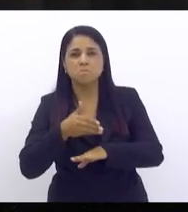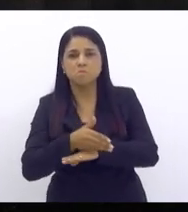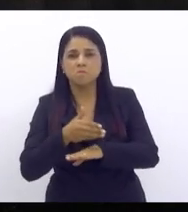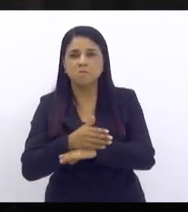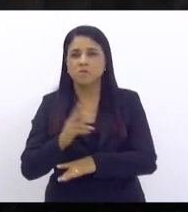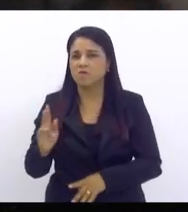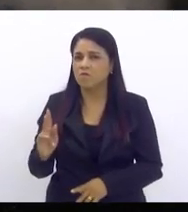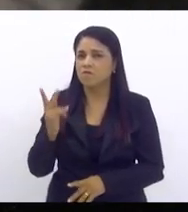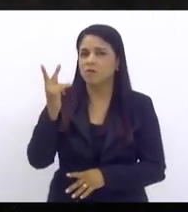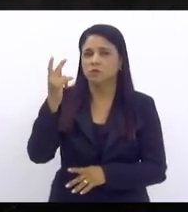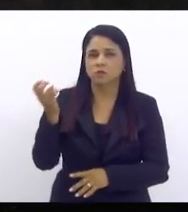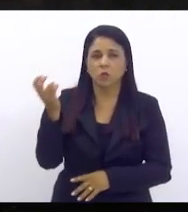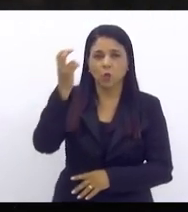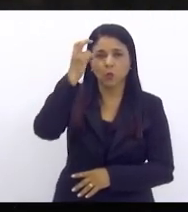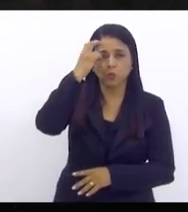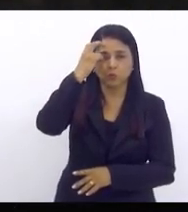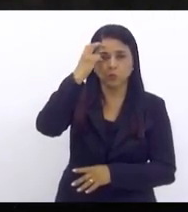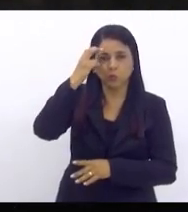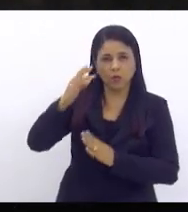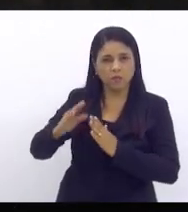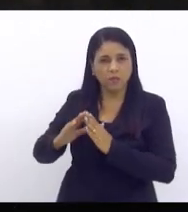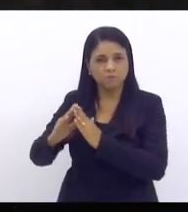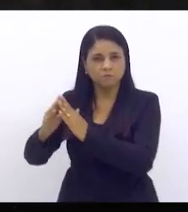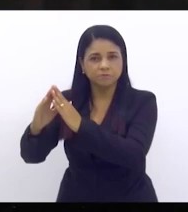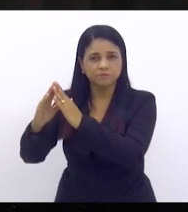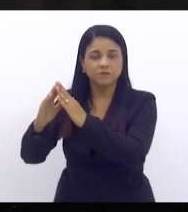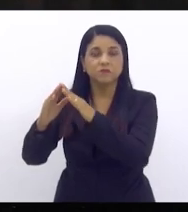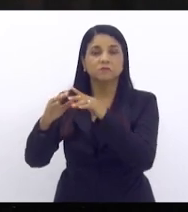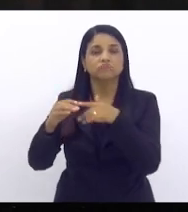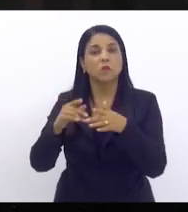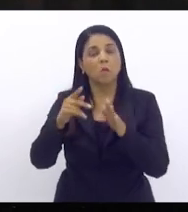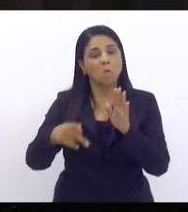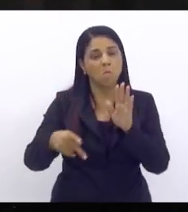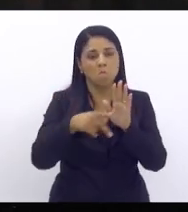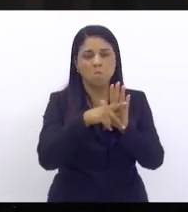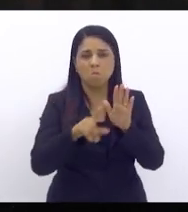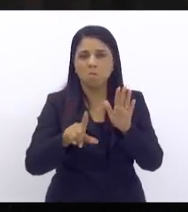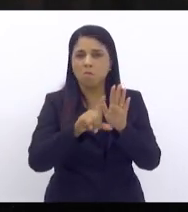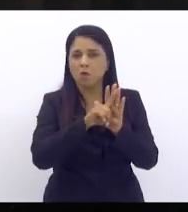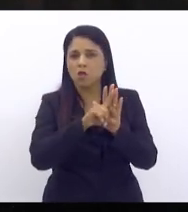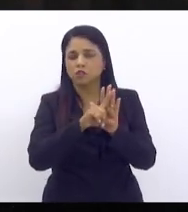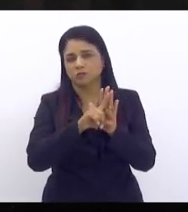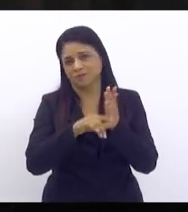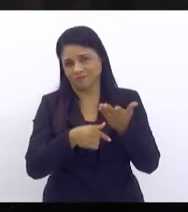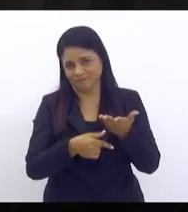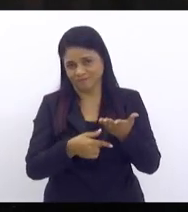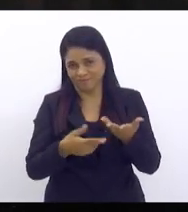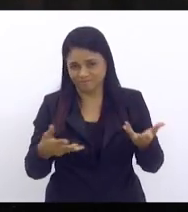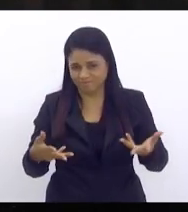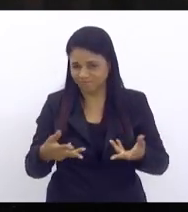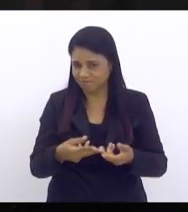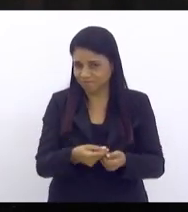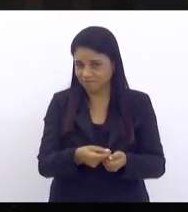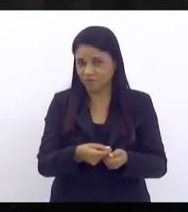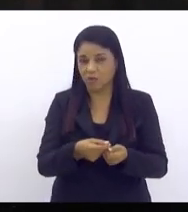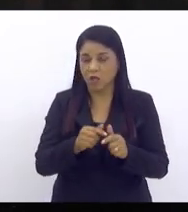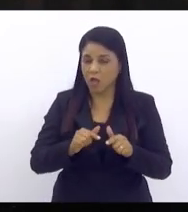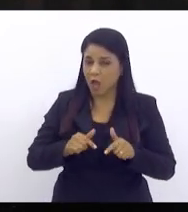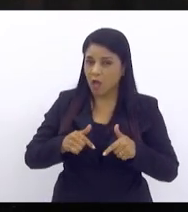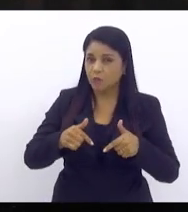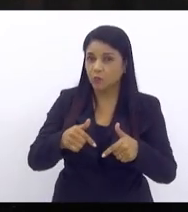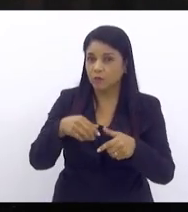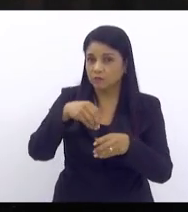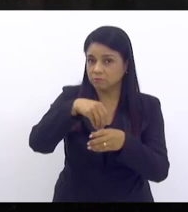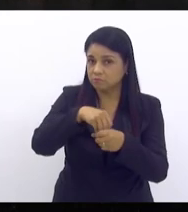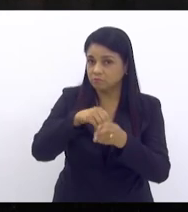da cultura da periferia passa por projetos como esse. E não é apenas um projeto que vai atuar na escola, porque a